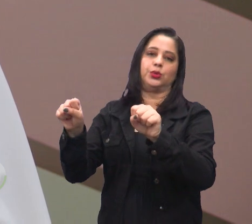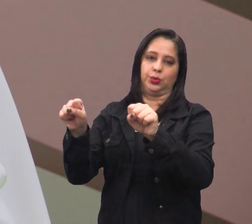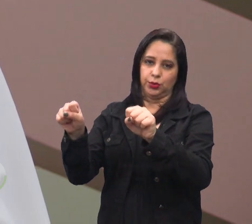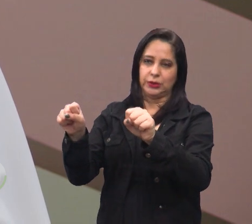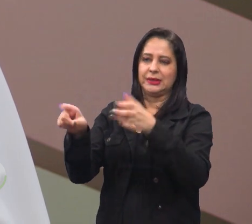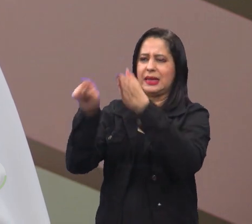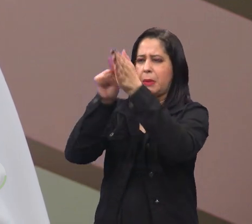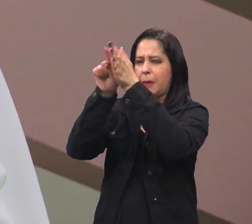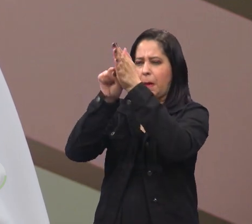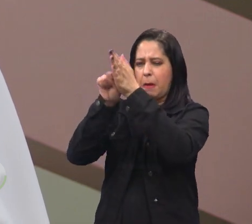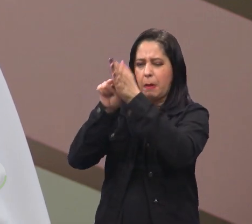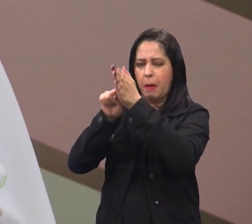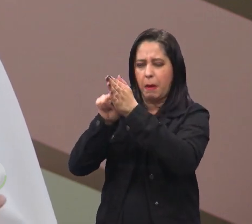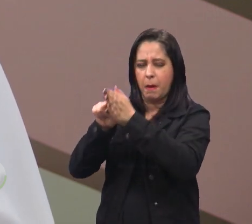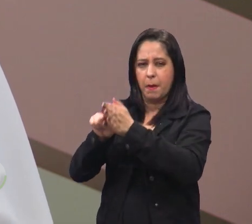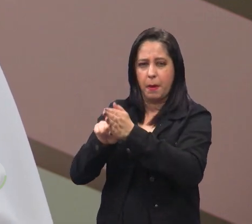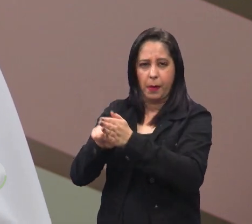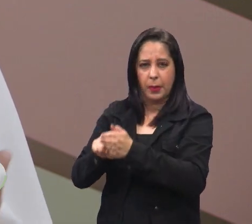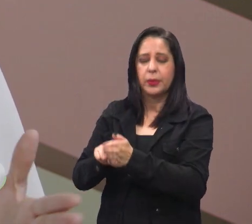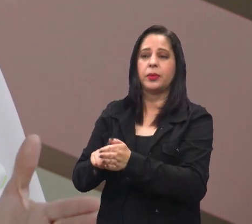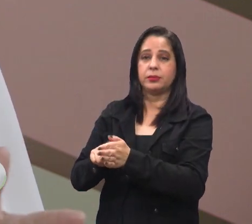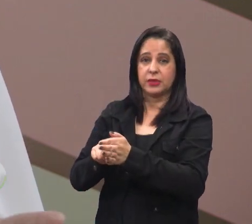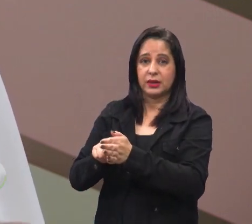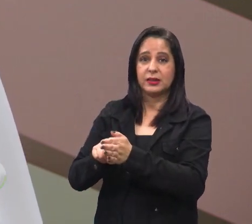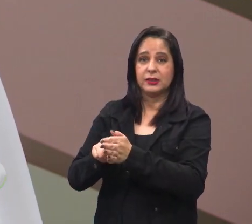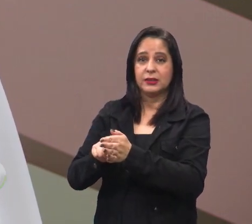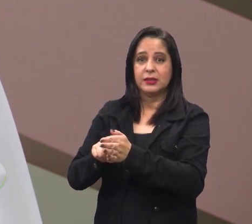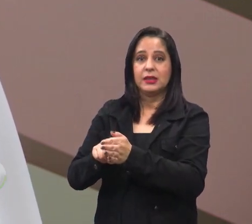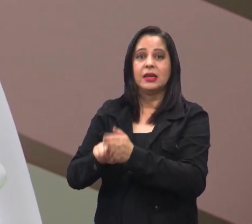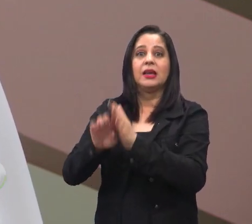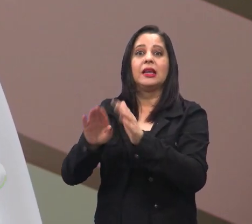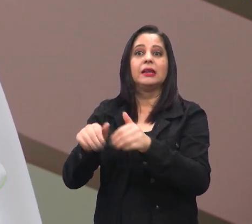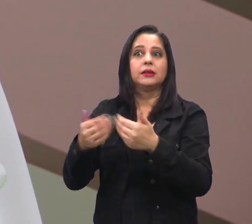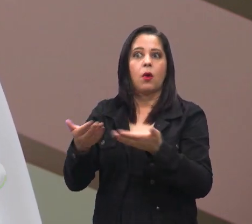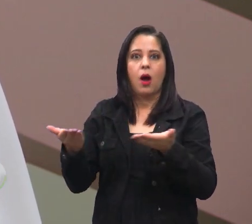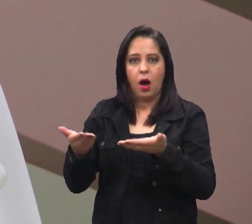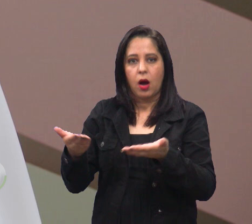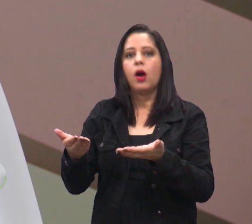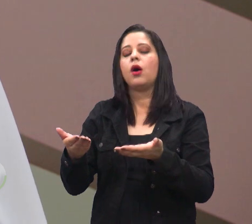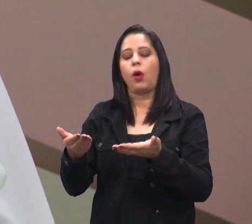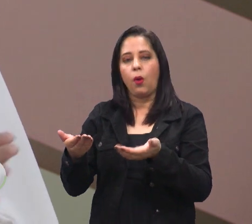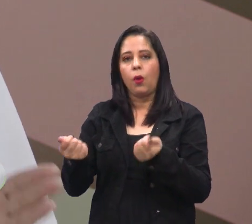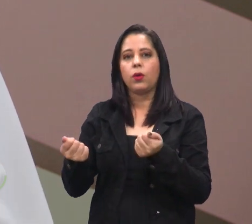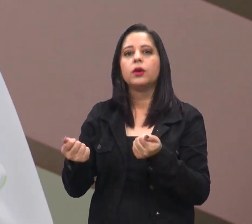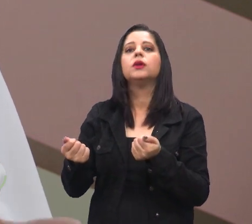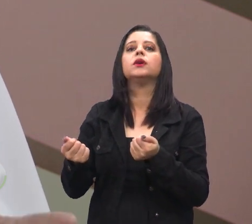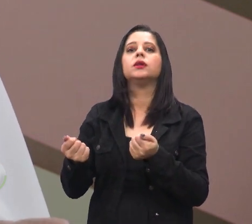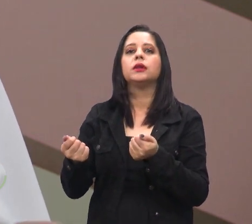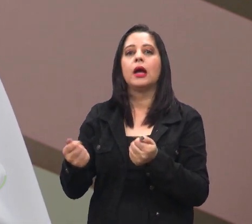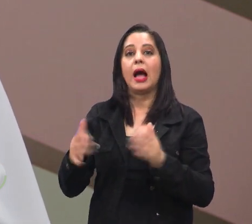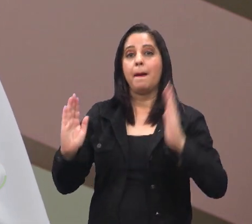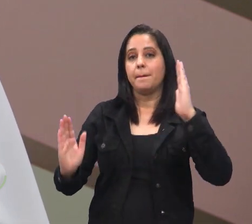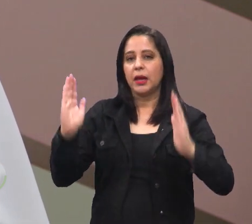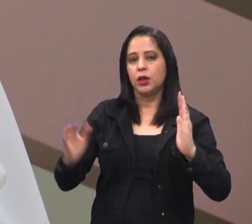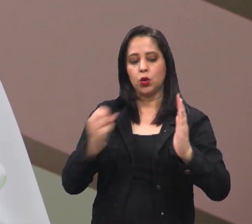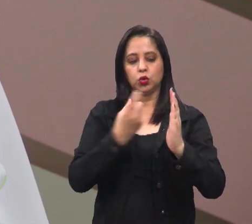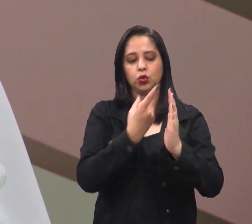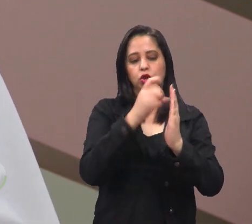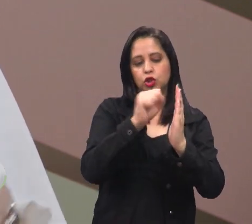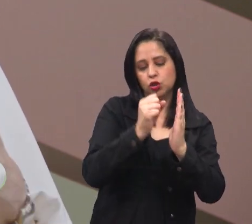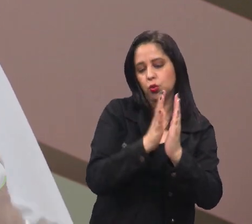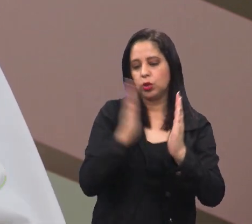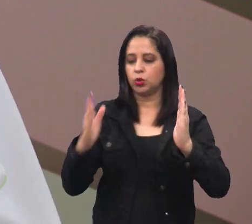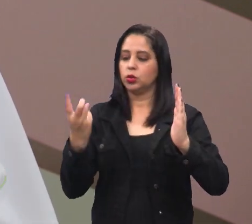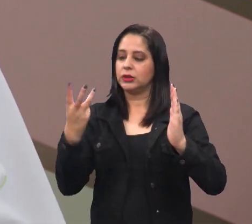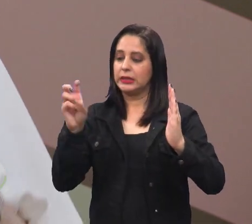Medula Óssea Brasileiro, que é o REDOME. No REDOME, ele restringiu a idade dos doadores, então de 18 a 35 anos. Por quê?